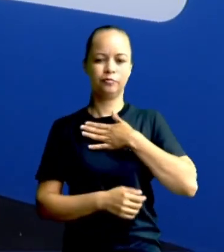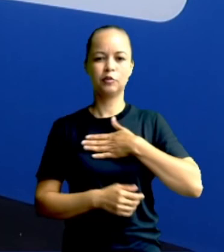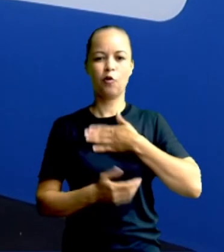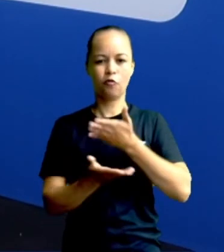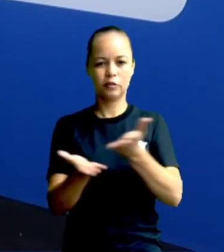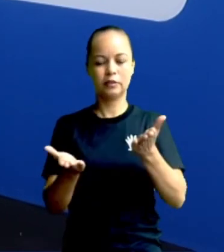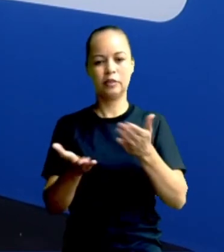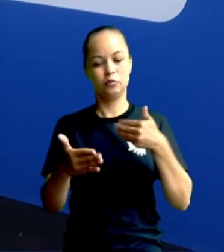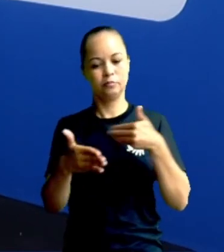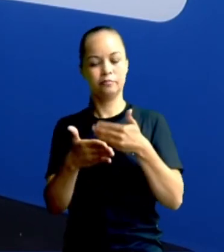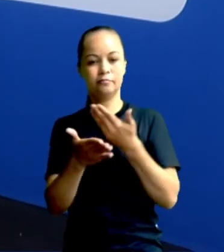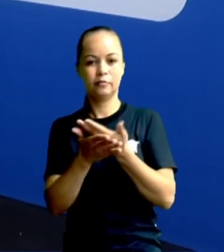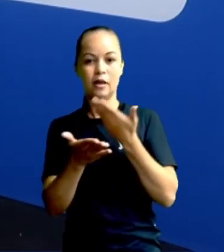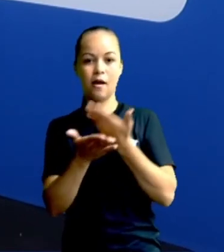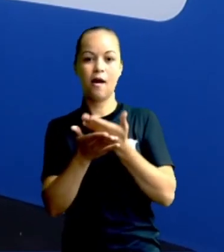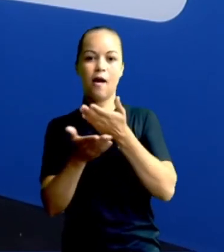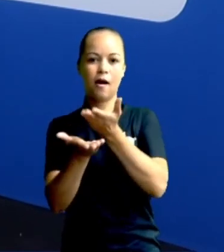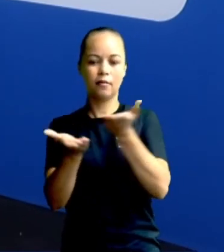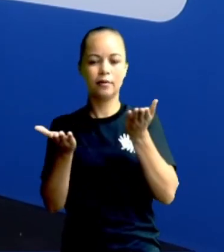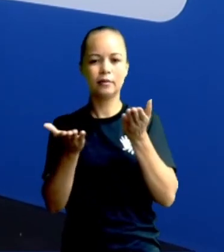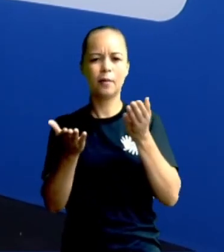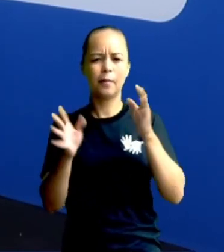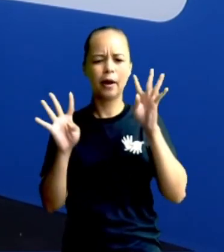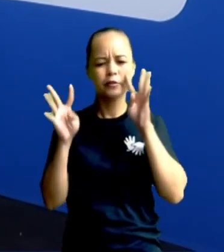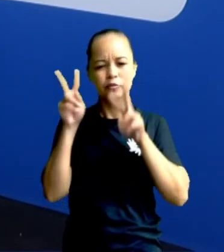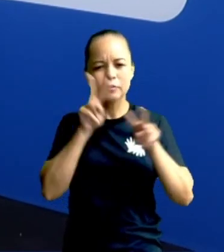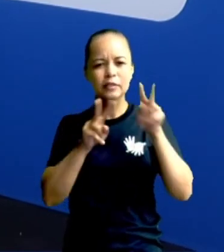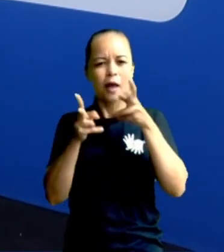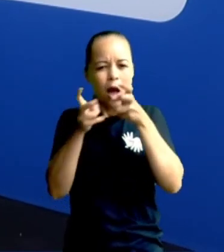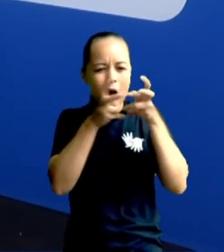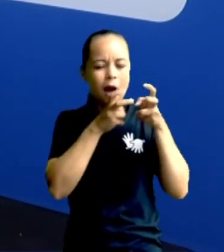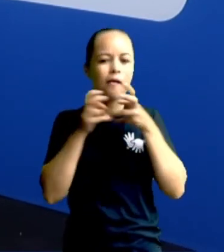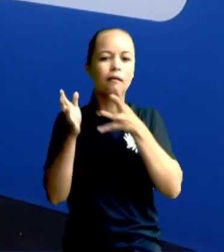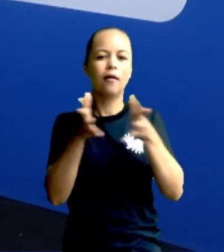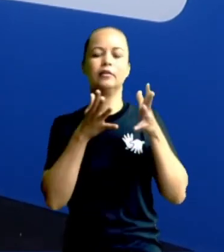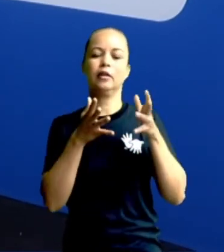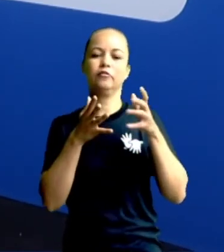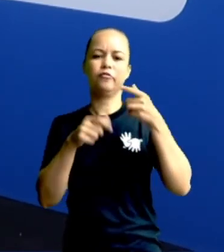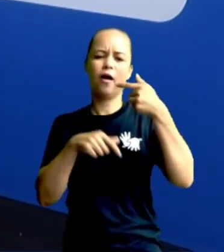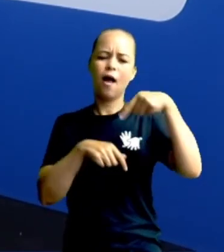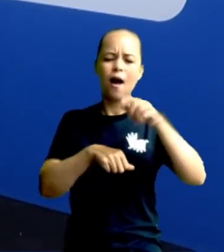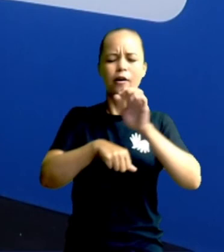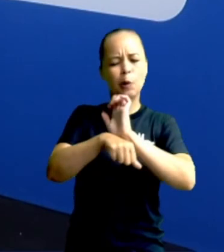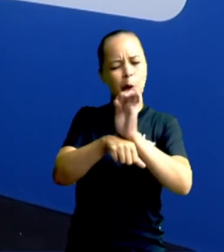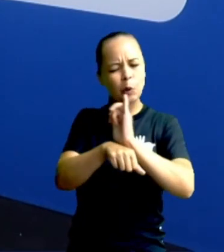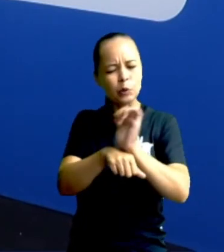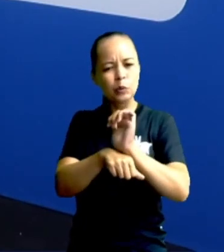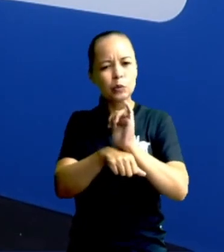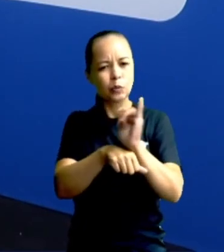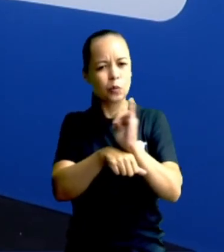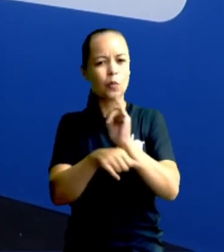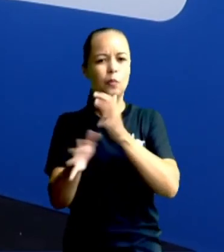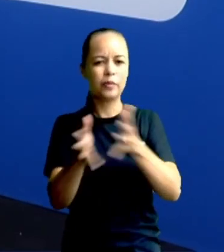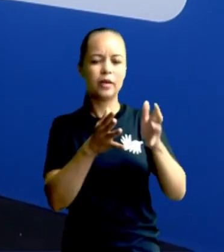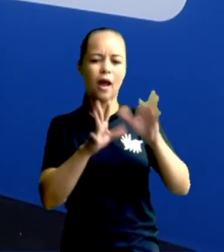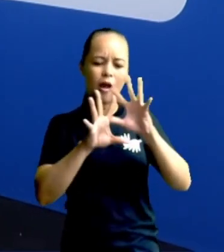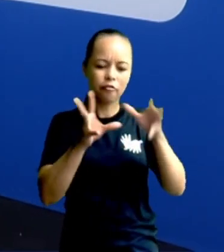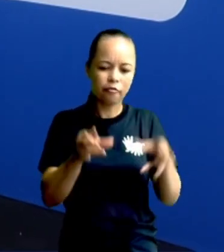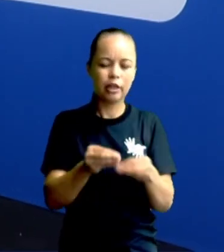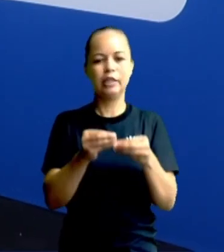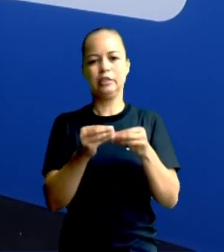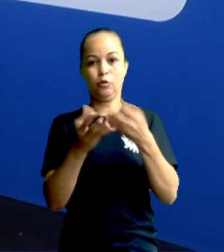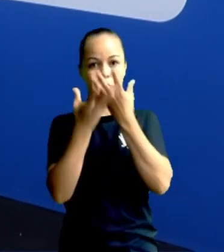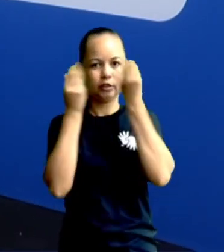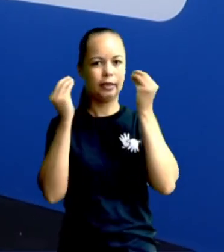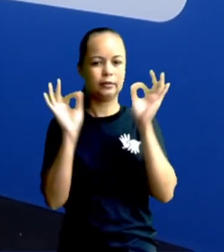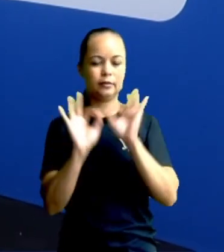ver vocês na próxima aula. Preste atenção direitinho, vai lá no YouTube, dá uma revisada para não esquecer de nada. Ó, e mais